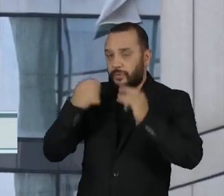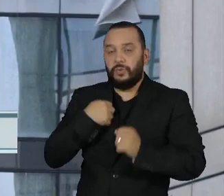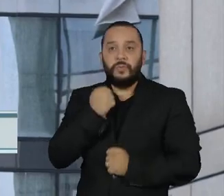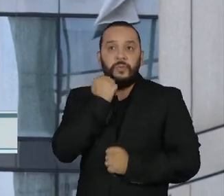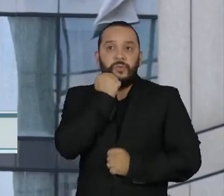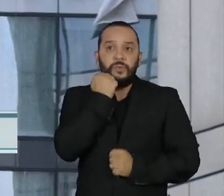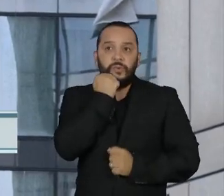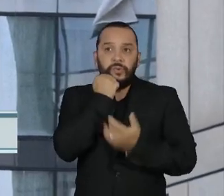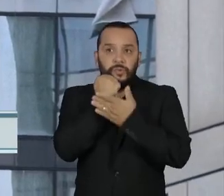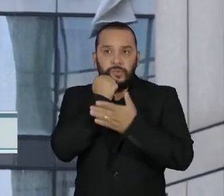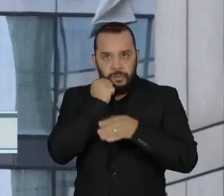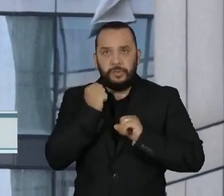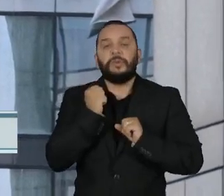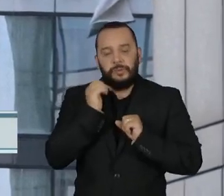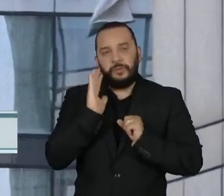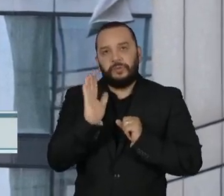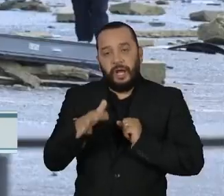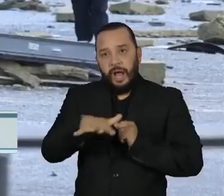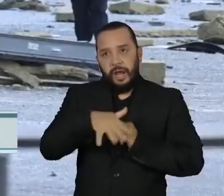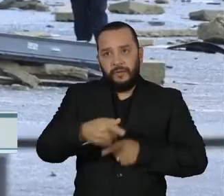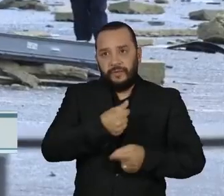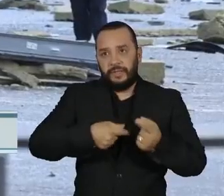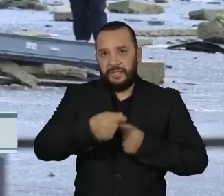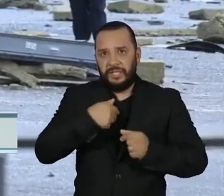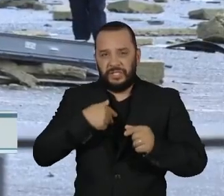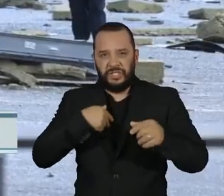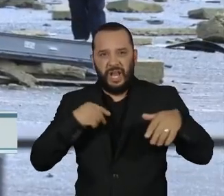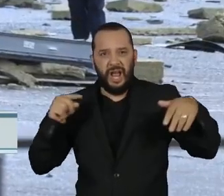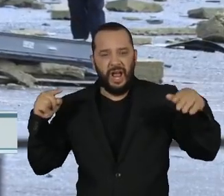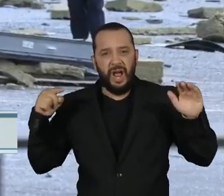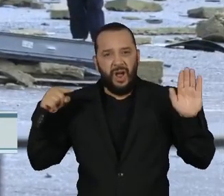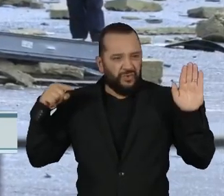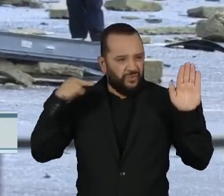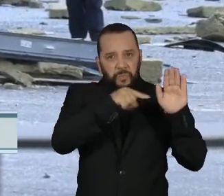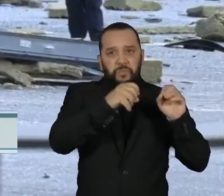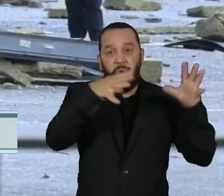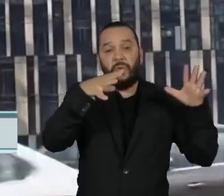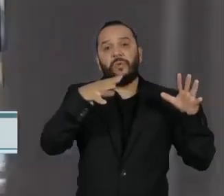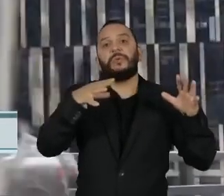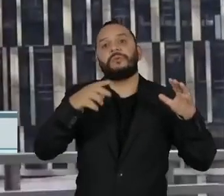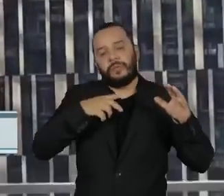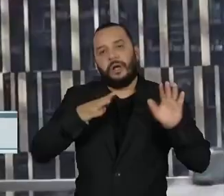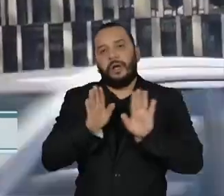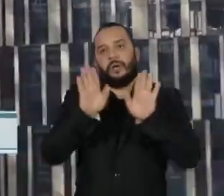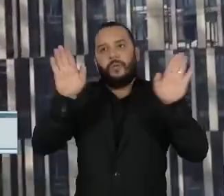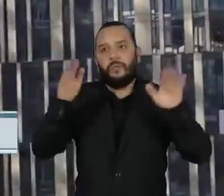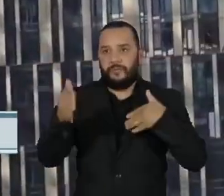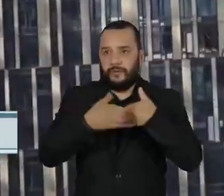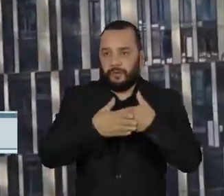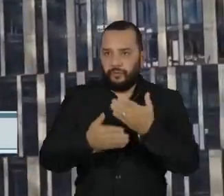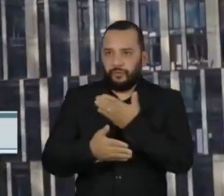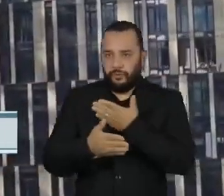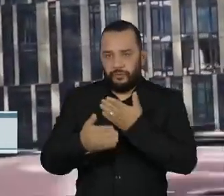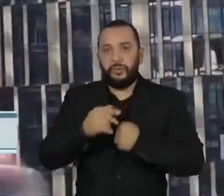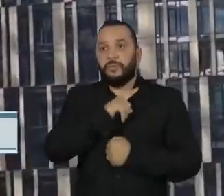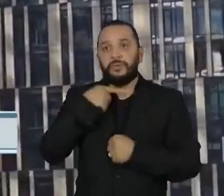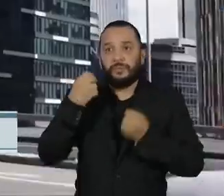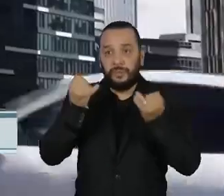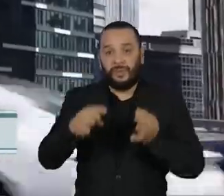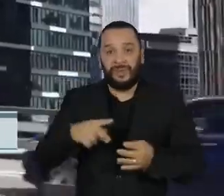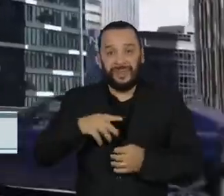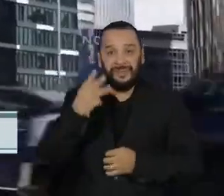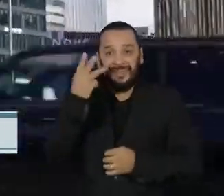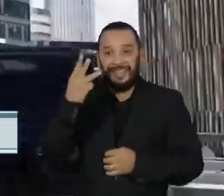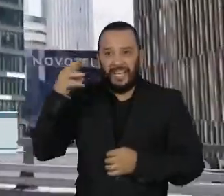foram atingidos e um dos aeroportos da cidade ficou fechado por segurança segundo o creme três drones